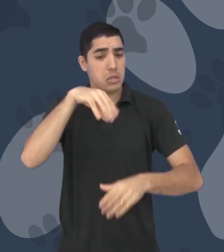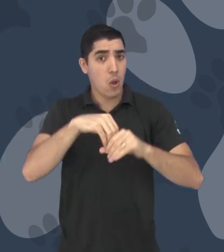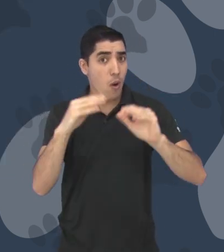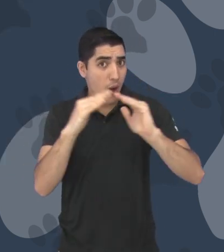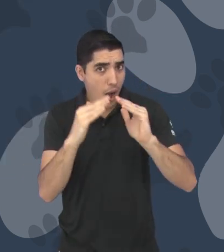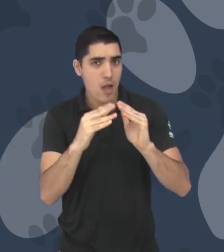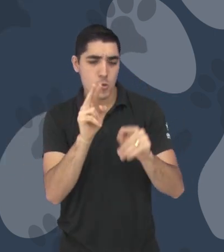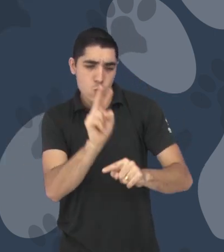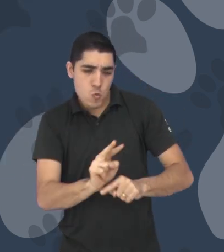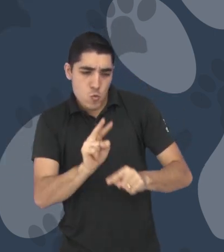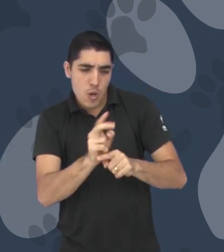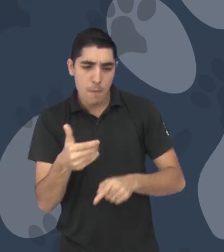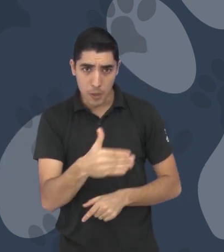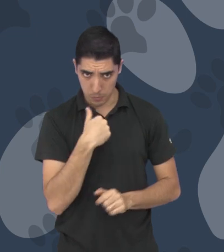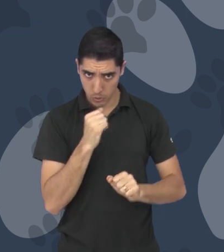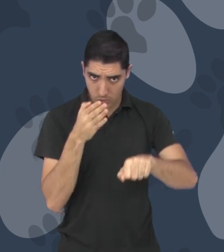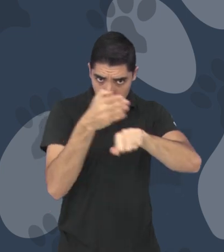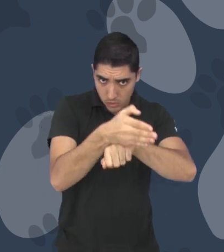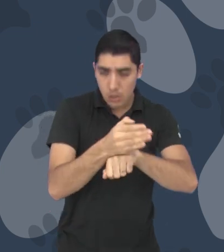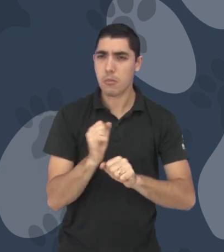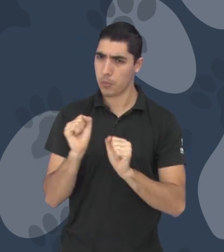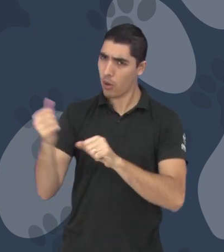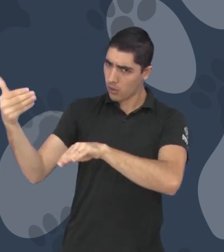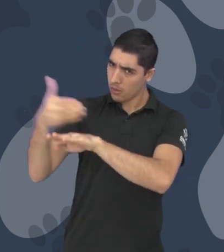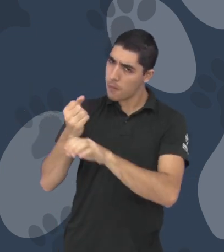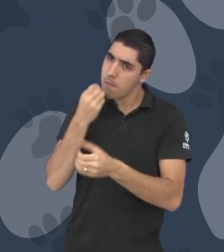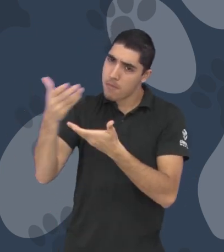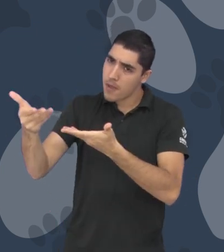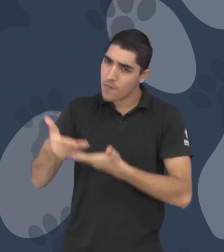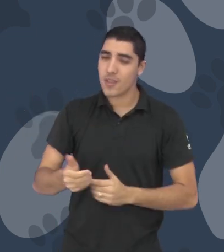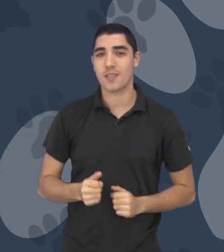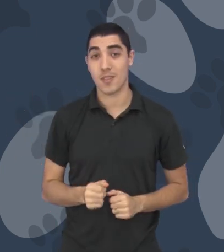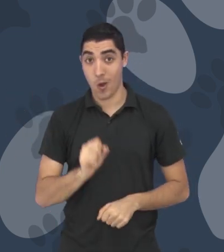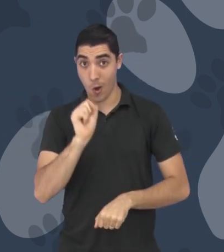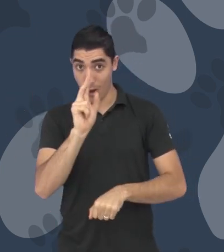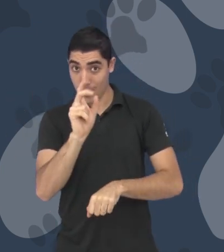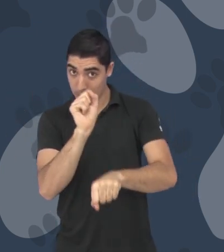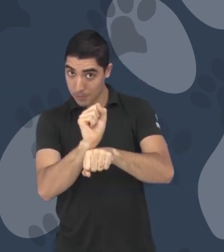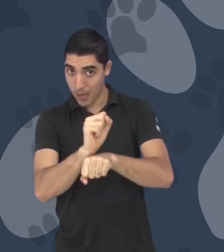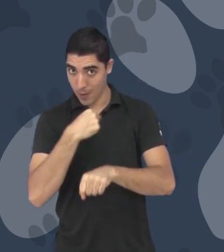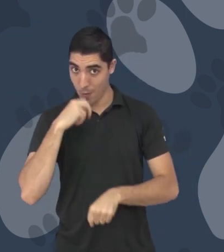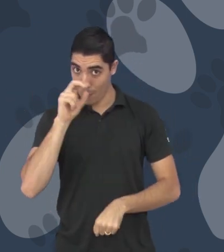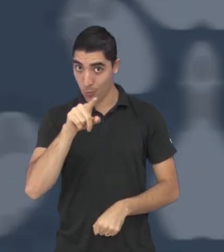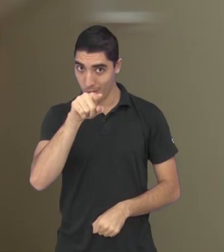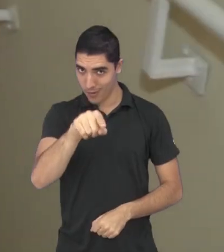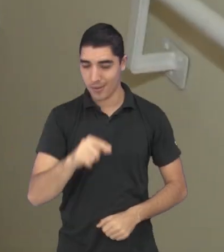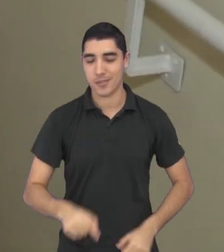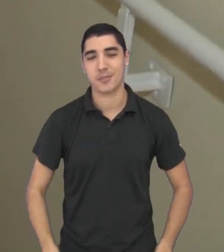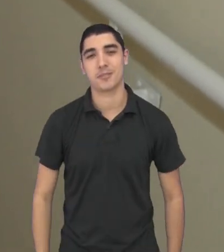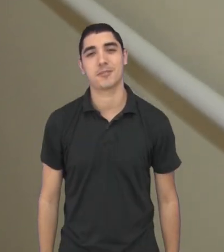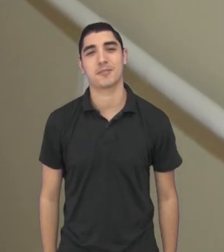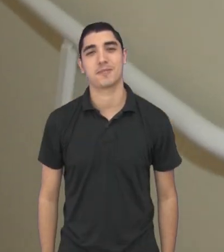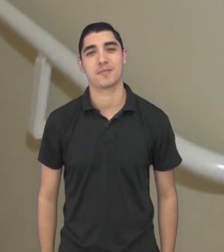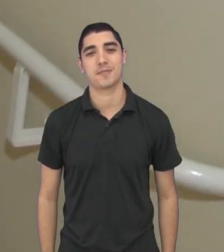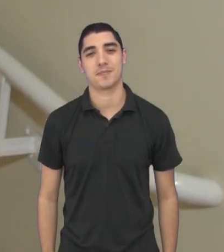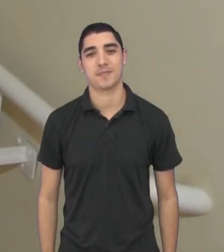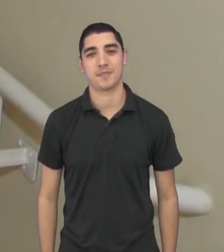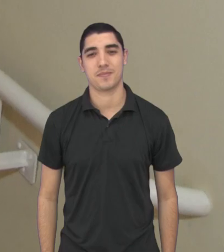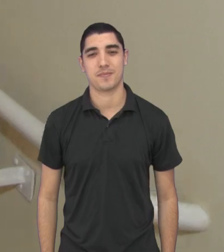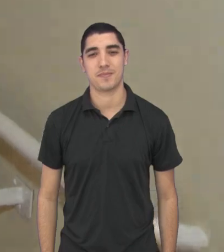casa. Posso ir até aí pra gente conversar melhor sobre isso? Pode vir sim, seja bem-vindo. Ok, então, me espera que eu tô a caminho.